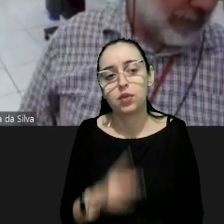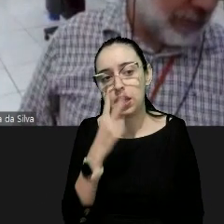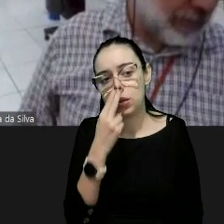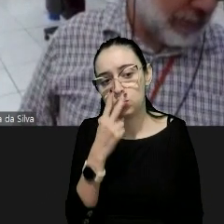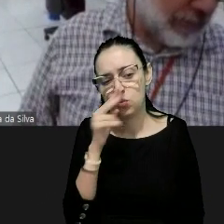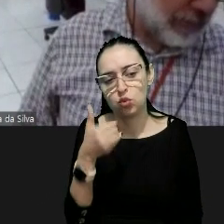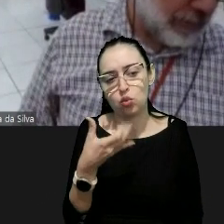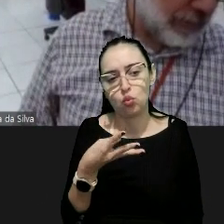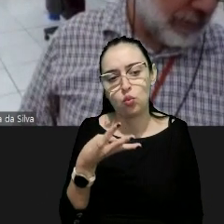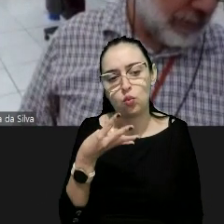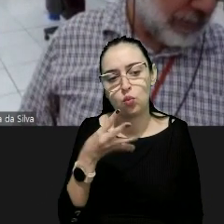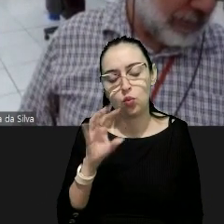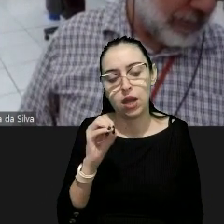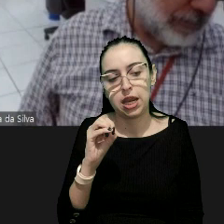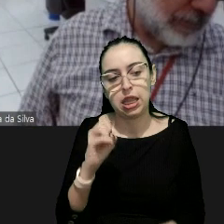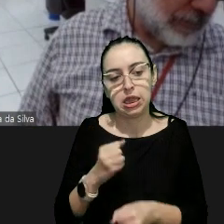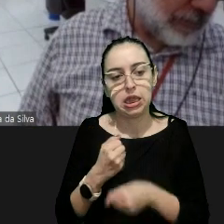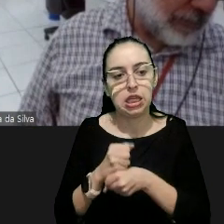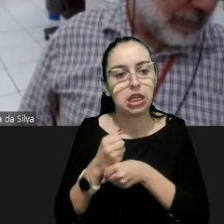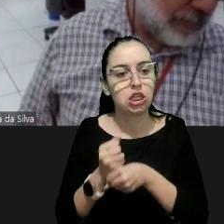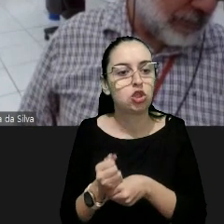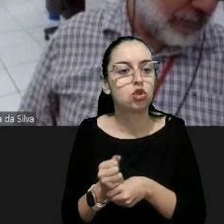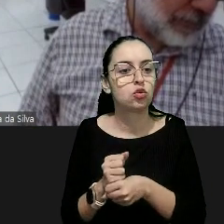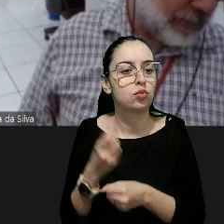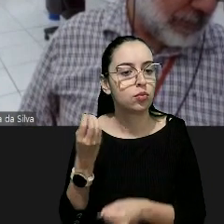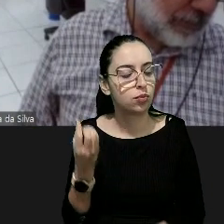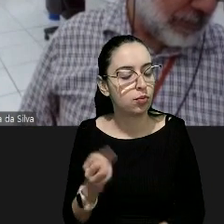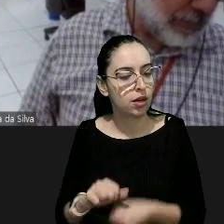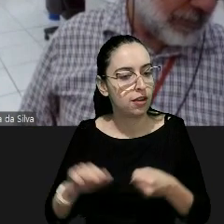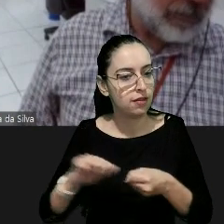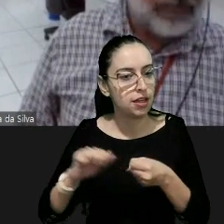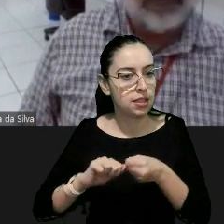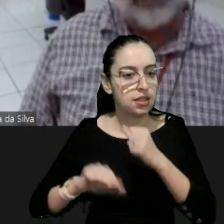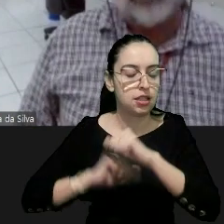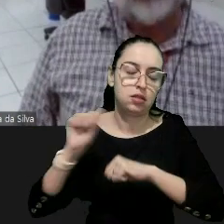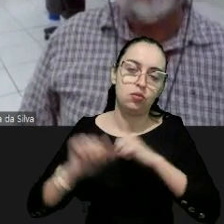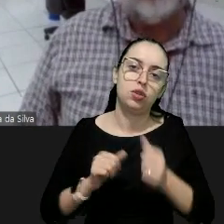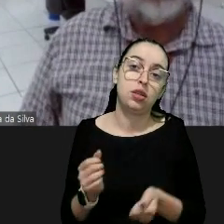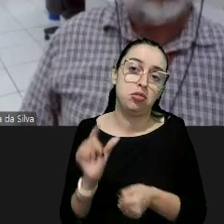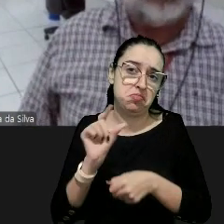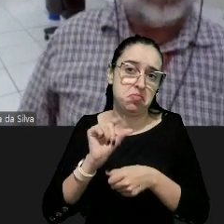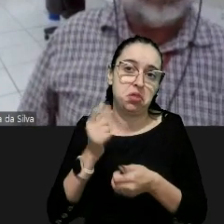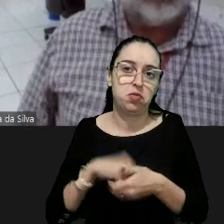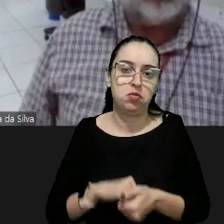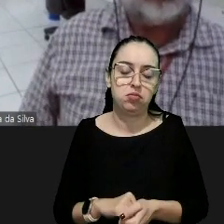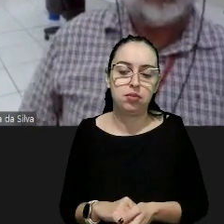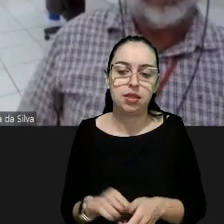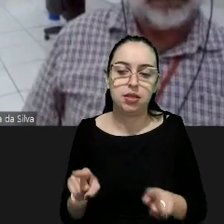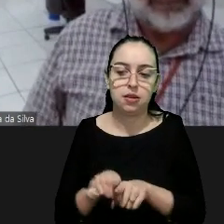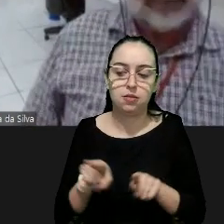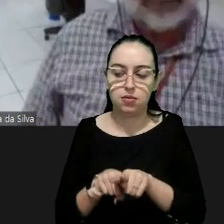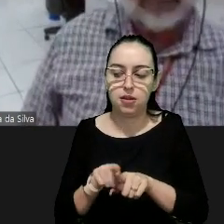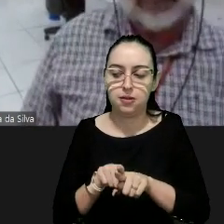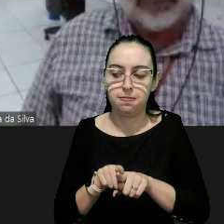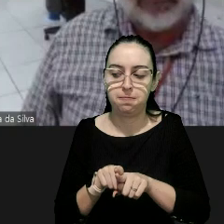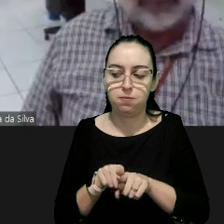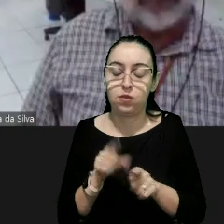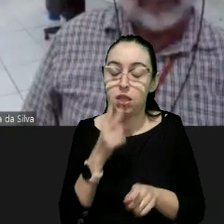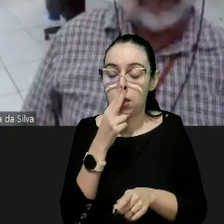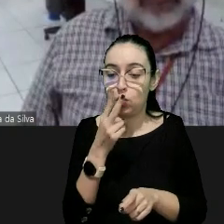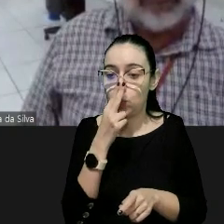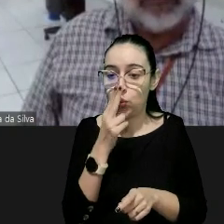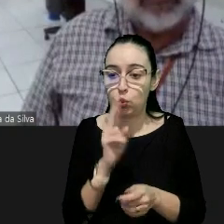Eu acho que... E vamos ter 40 anos para fazer isso. Imaginou que maravilha? No mínimo, hein? Porque também